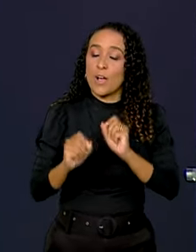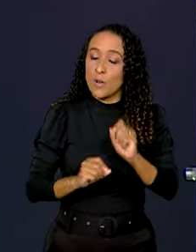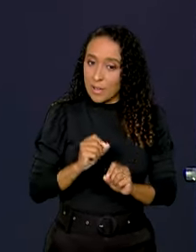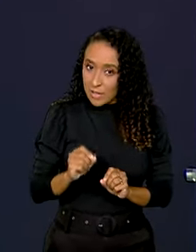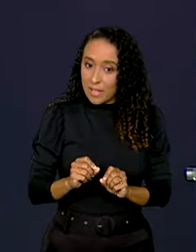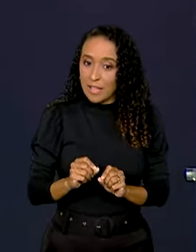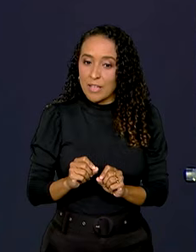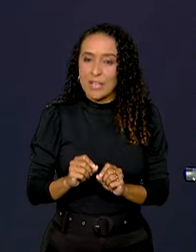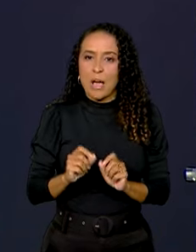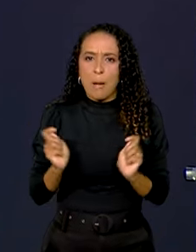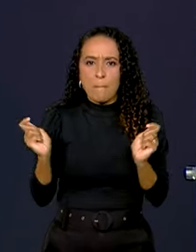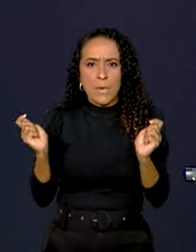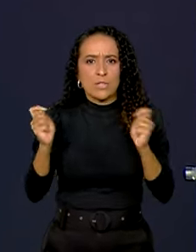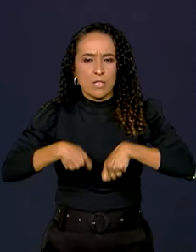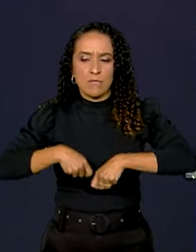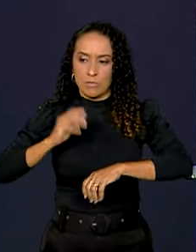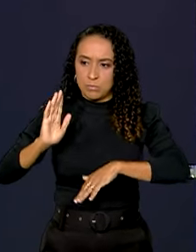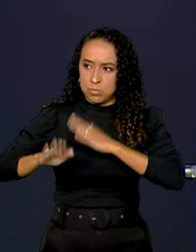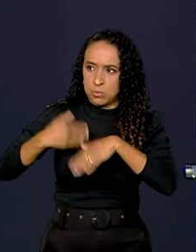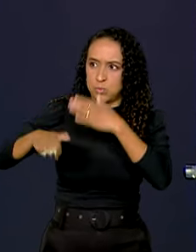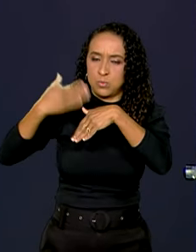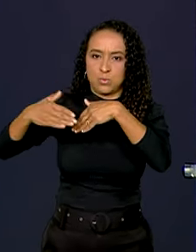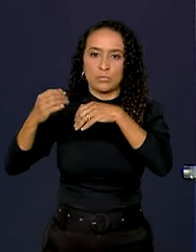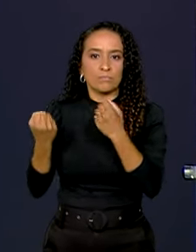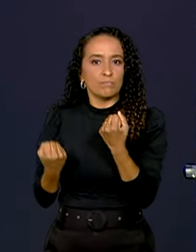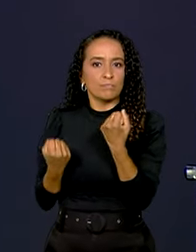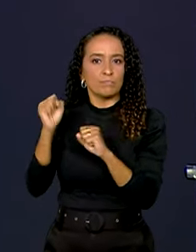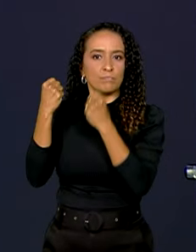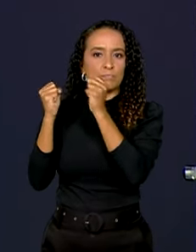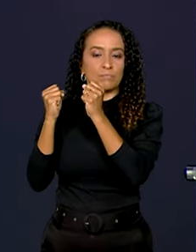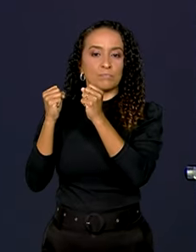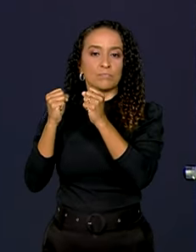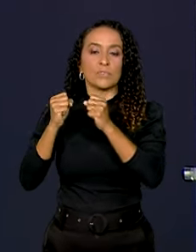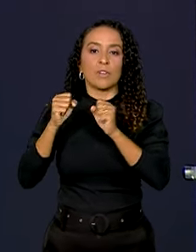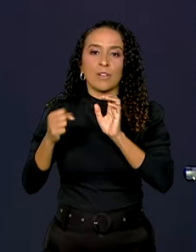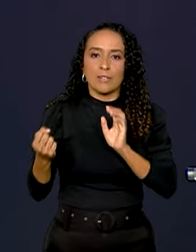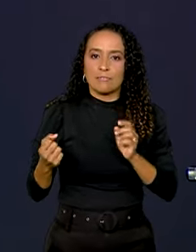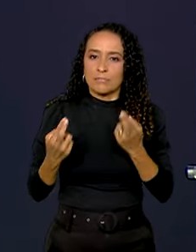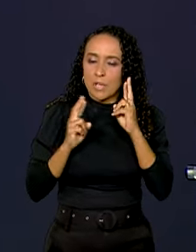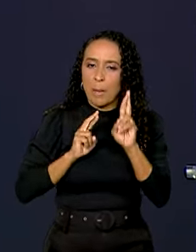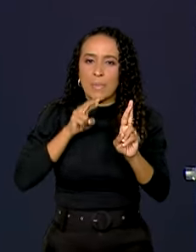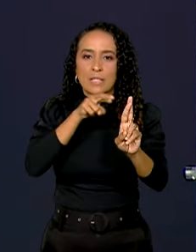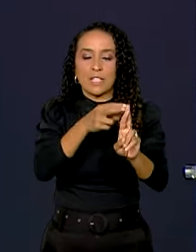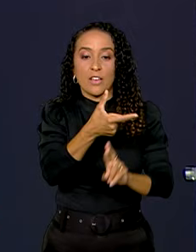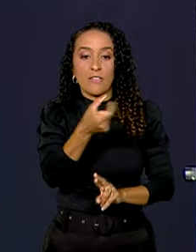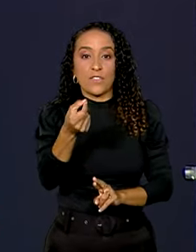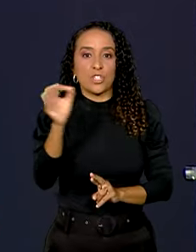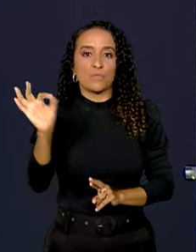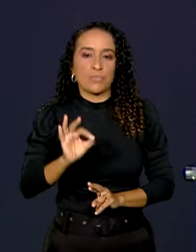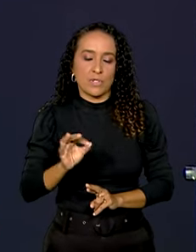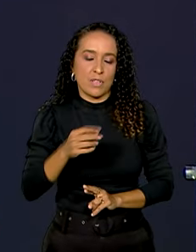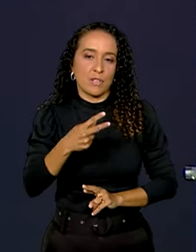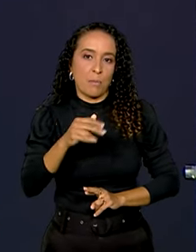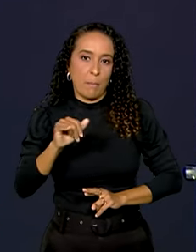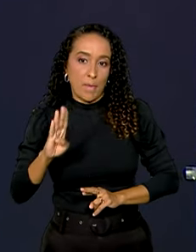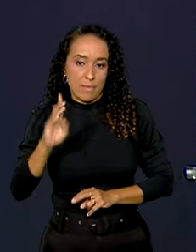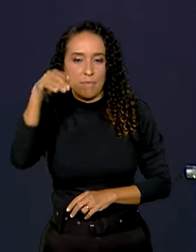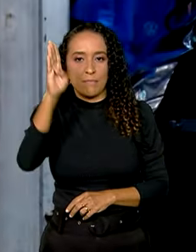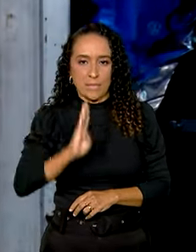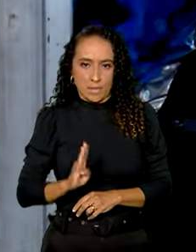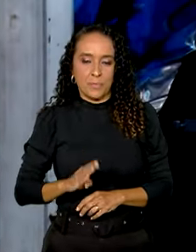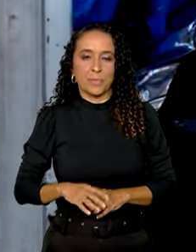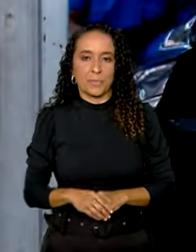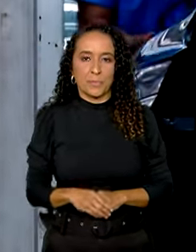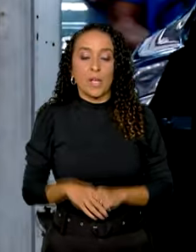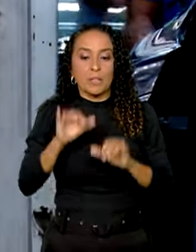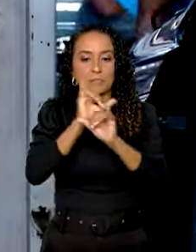do potencial de crescimento da indústria, que representa 20% do PIB industrial brasileiro.